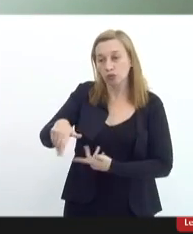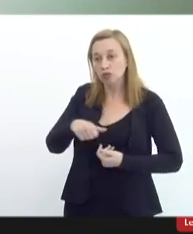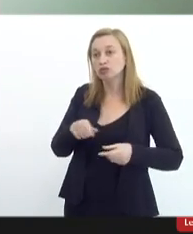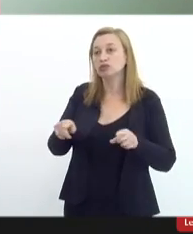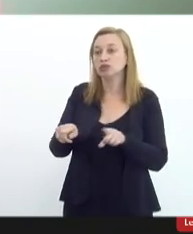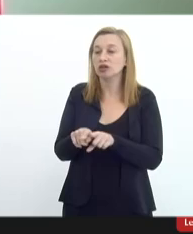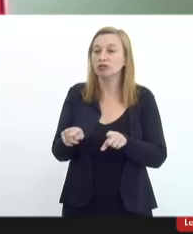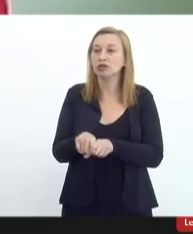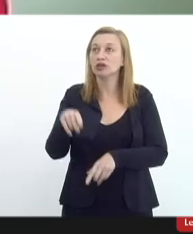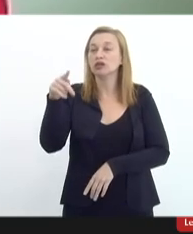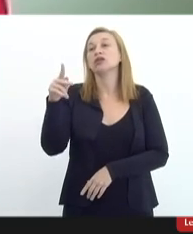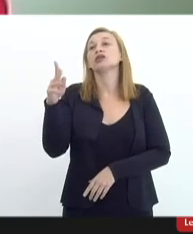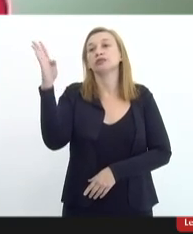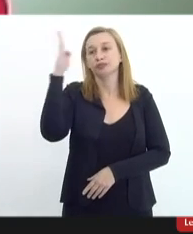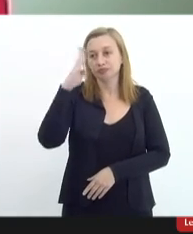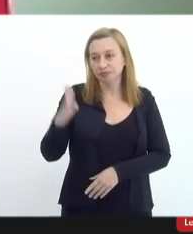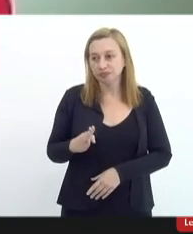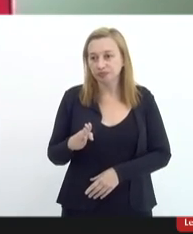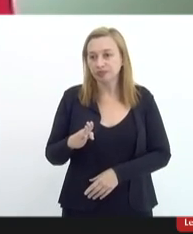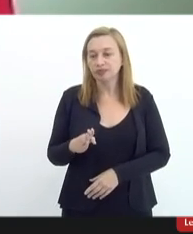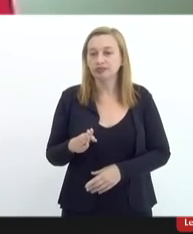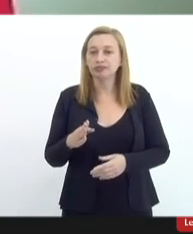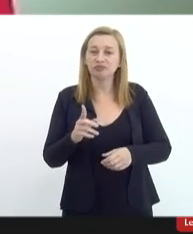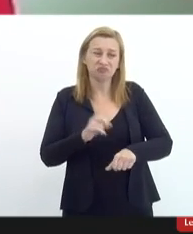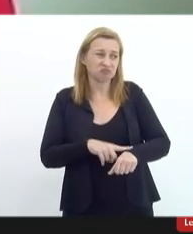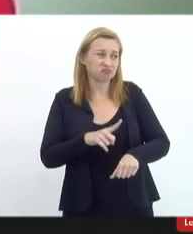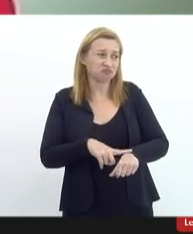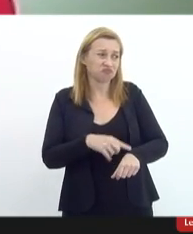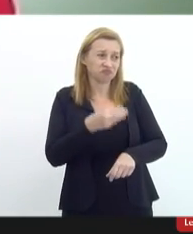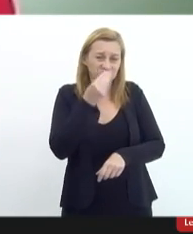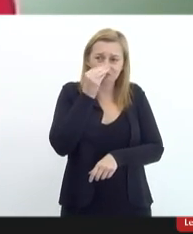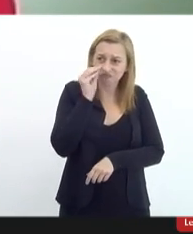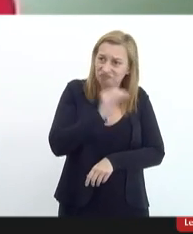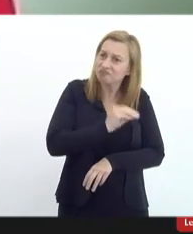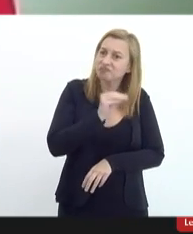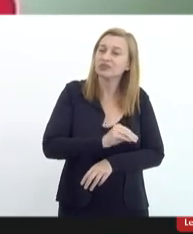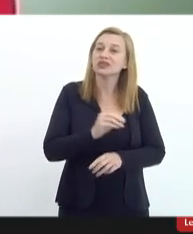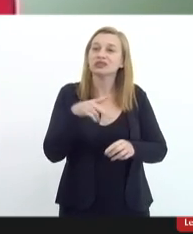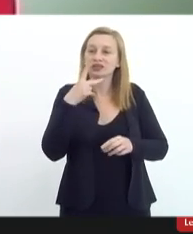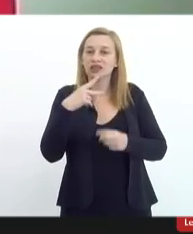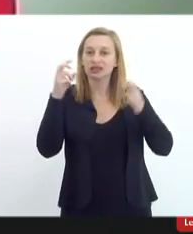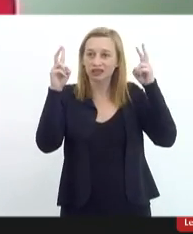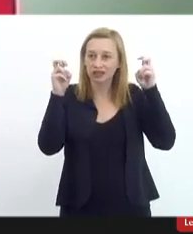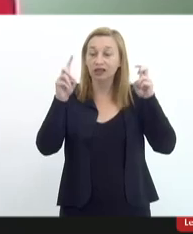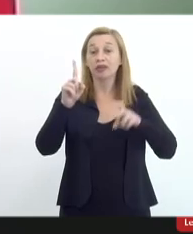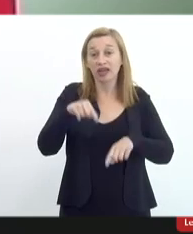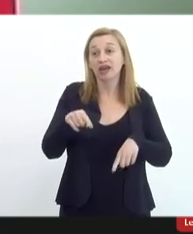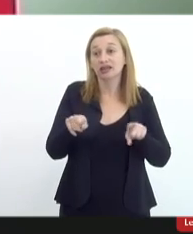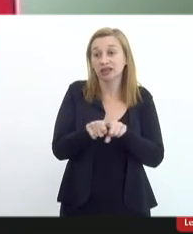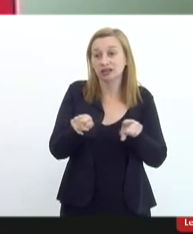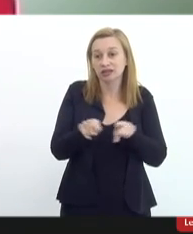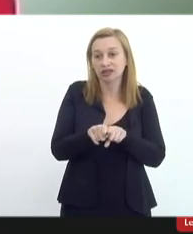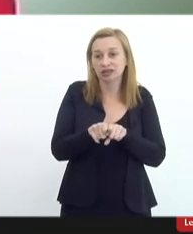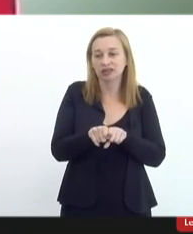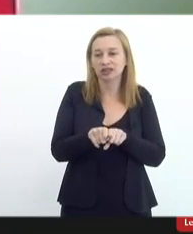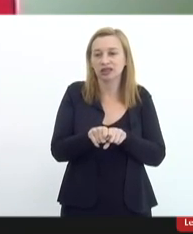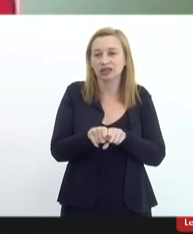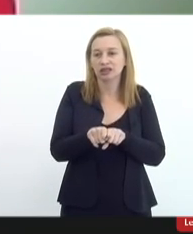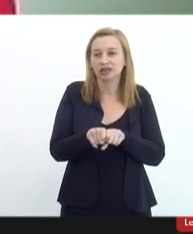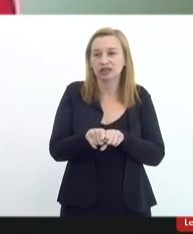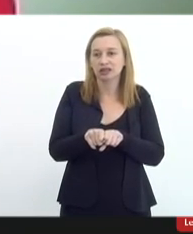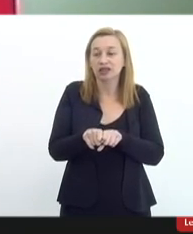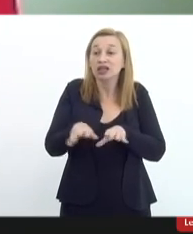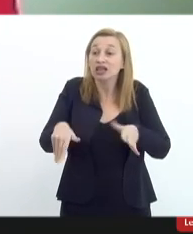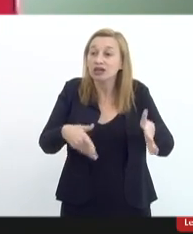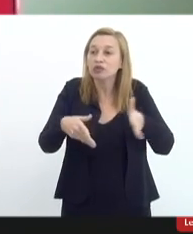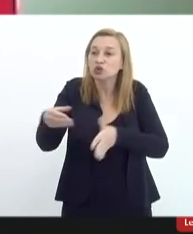tanto obscurantismo, de tanto negacionismo. Tratar desse tema é também, né, dar luz